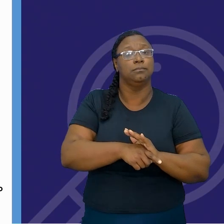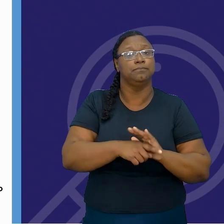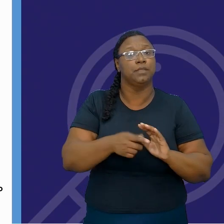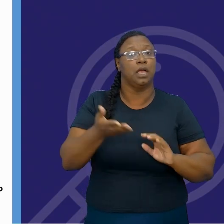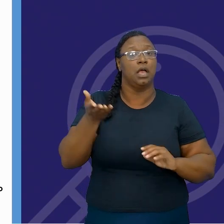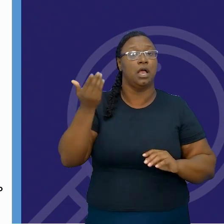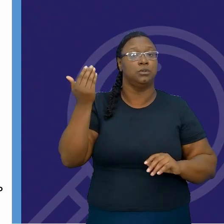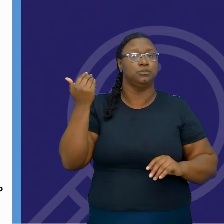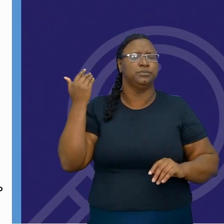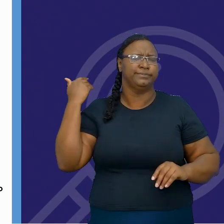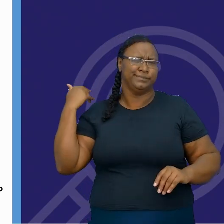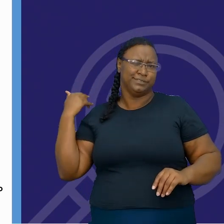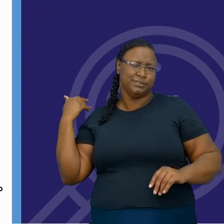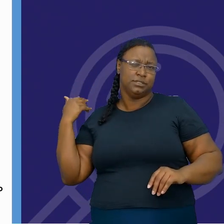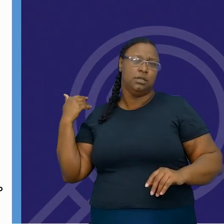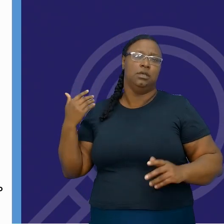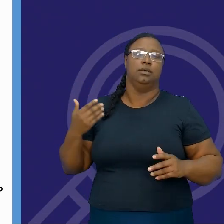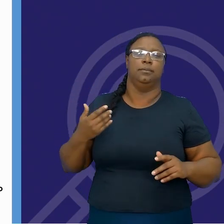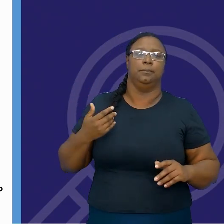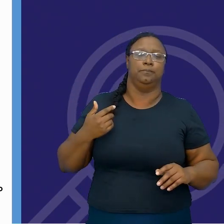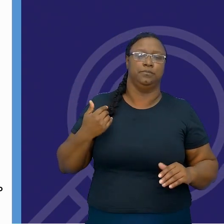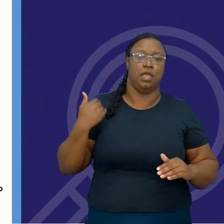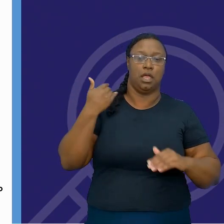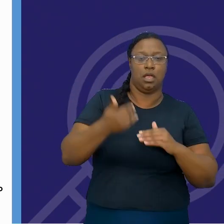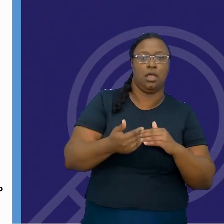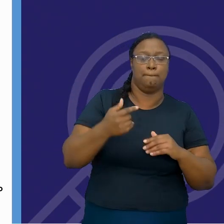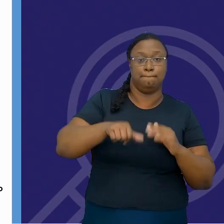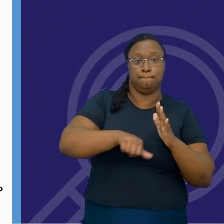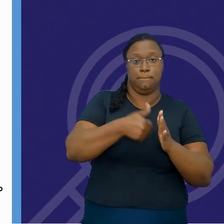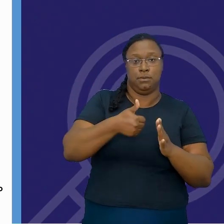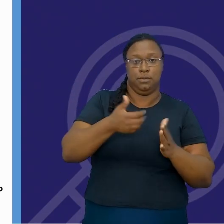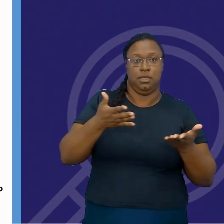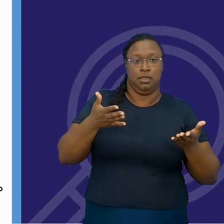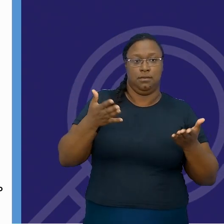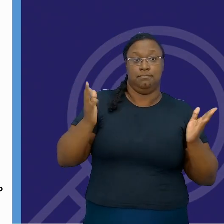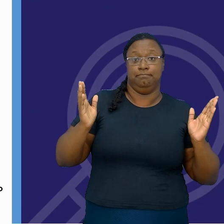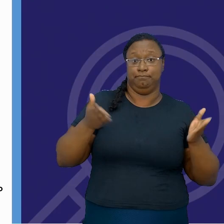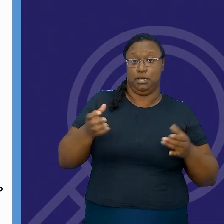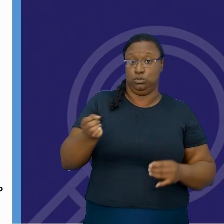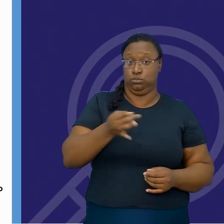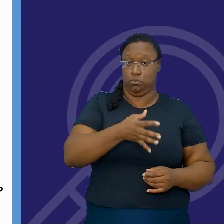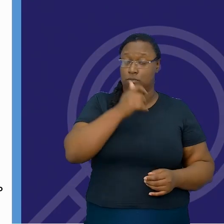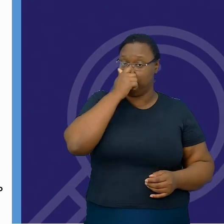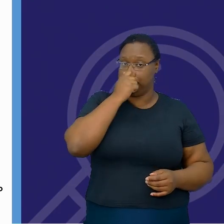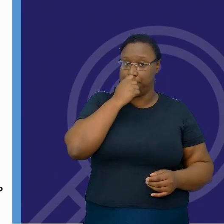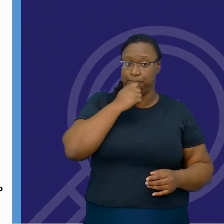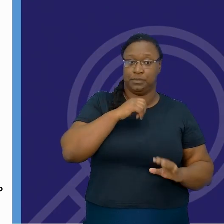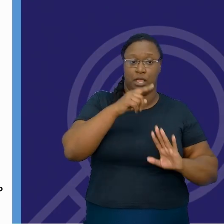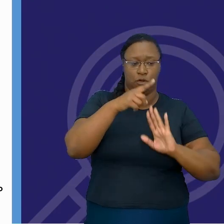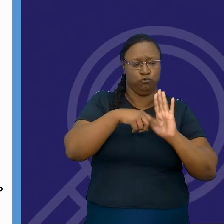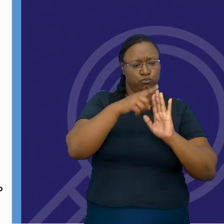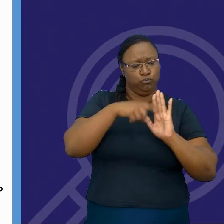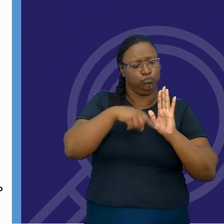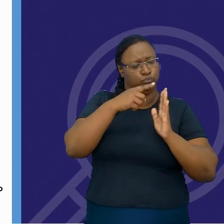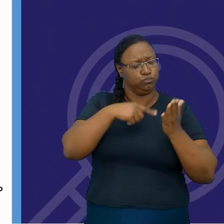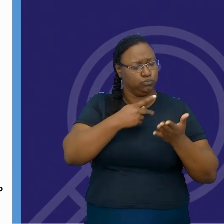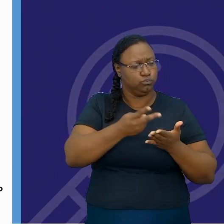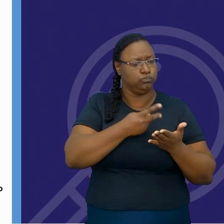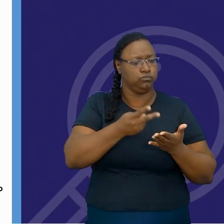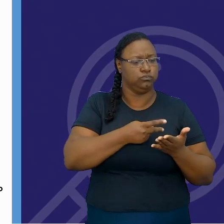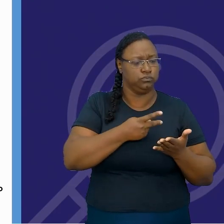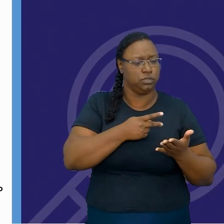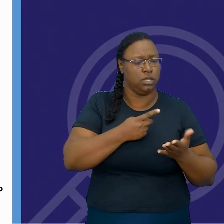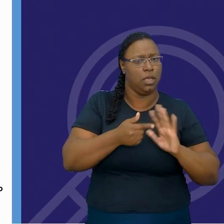anterior, né, mais antiga, a primeira é mais recente, então até a análise, né, dessas questões, né, a forma como são apresentadas